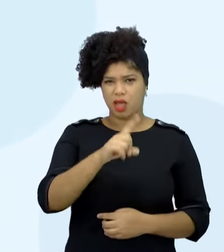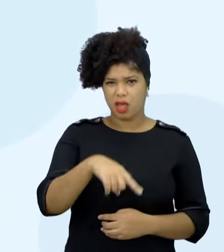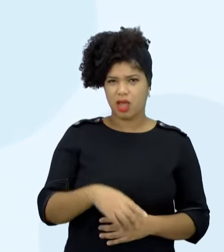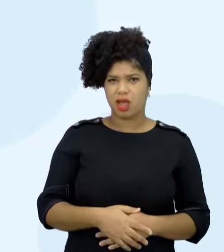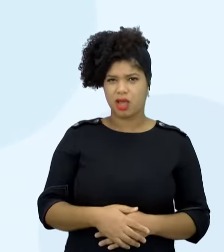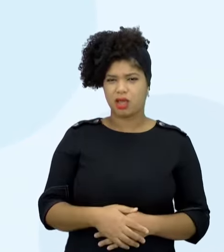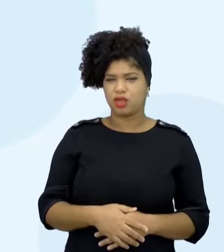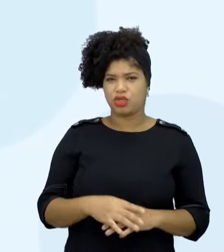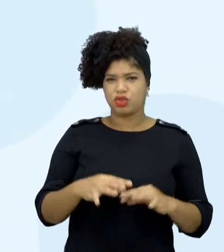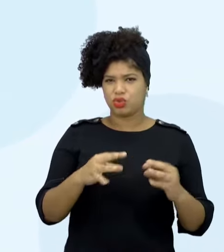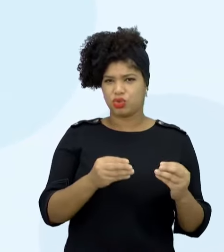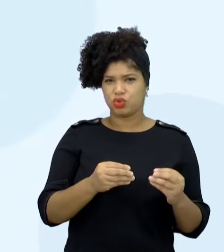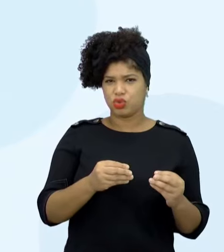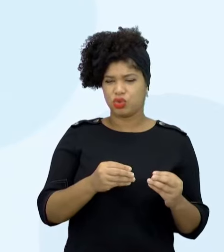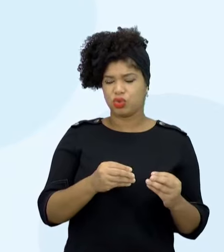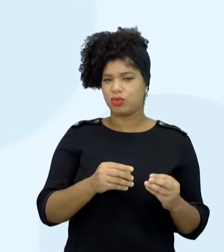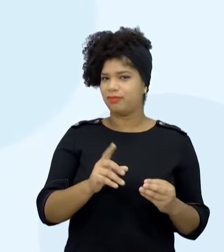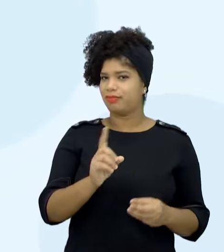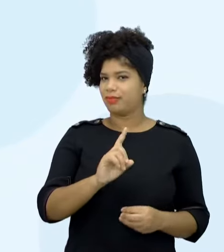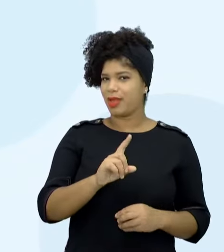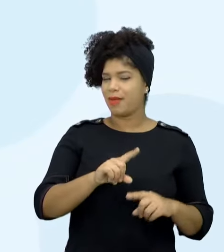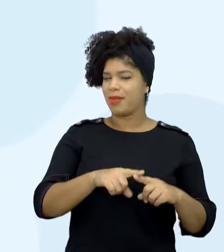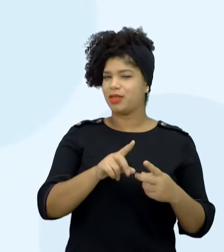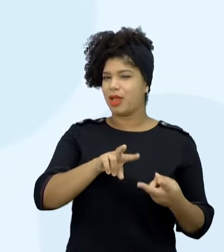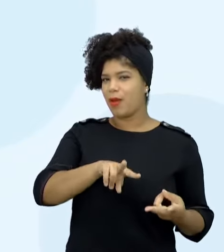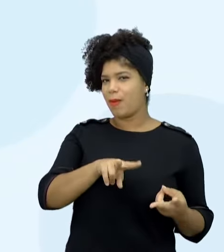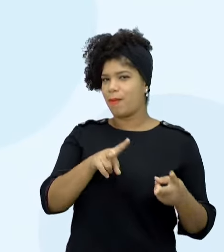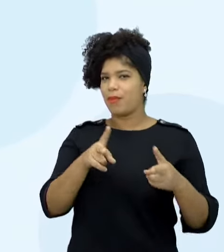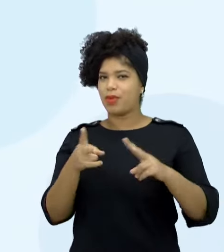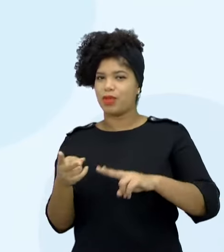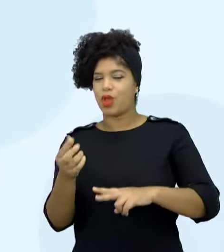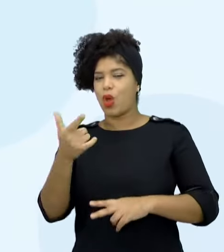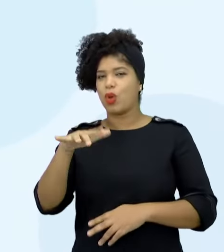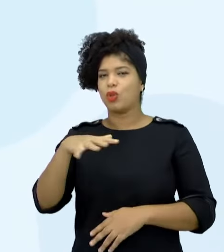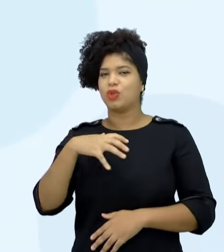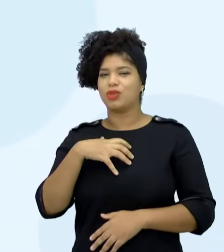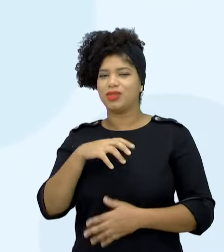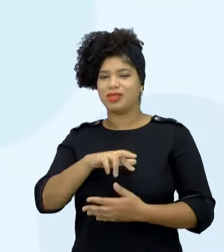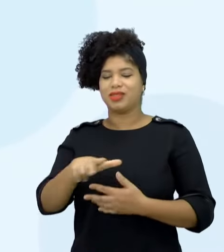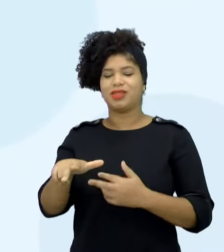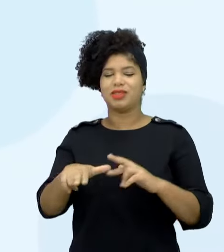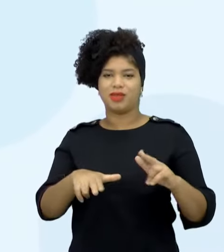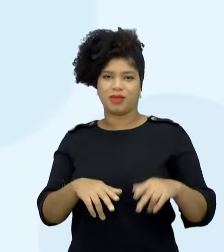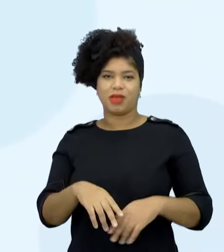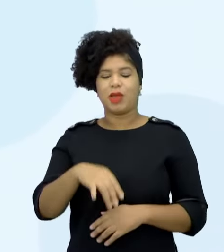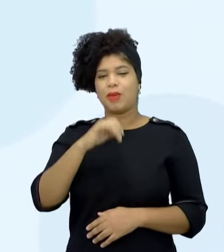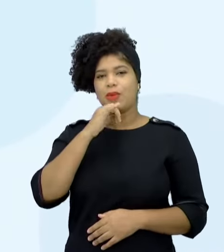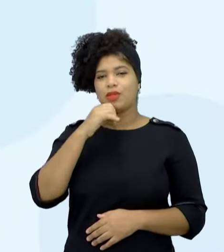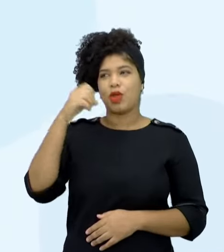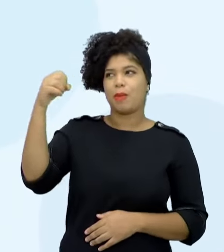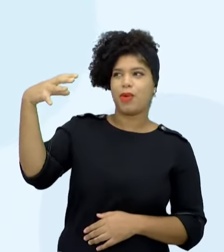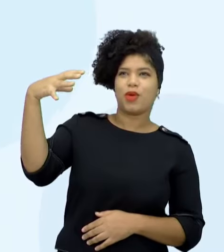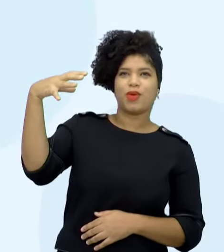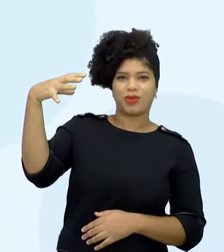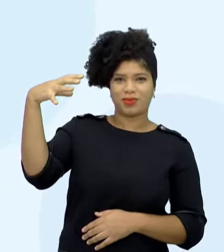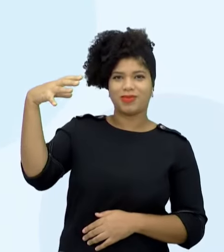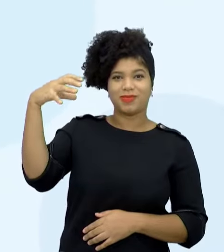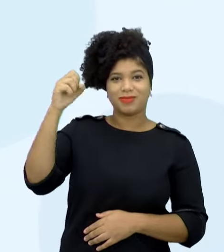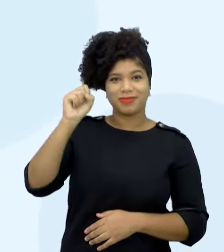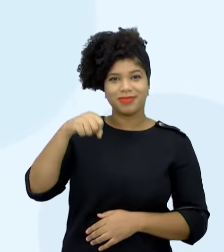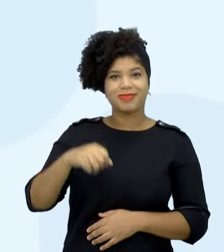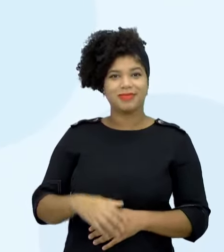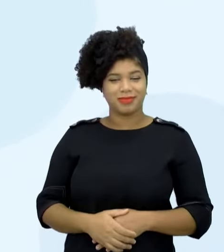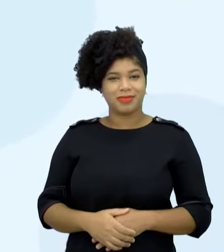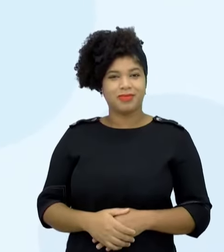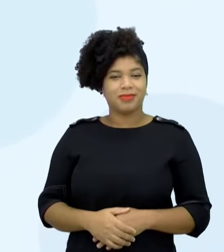energia elétrica convertida em outras formas de energia, por exemplo, a luminosa. E a gente deve